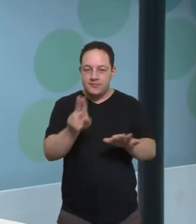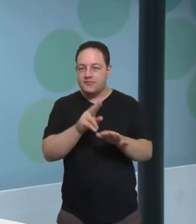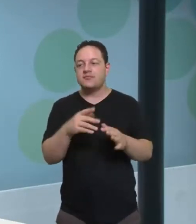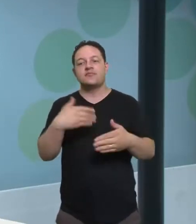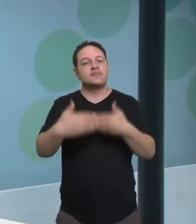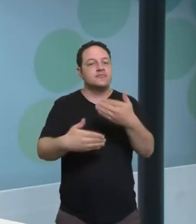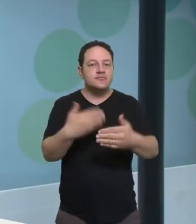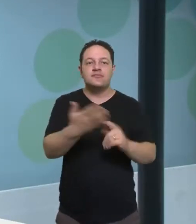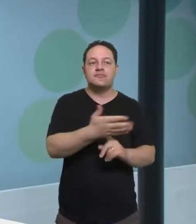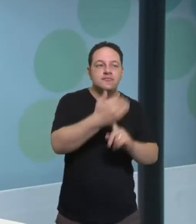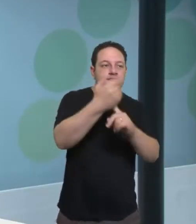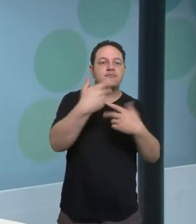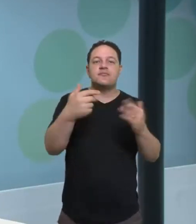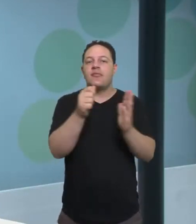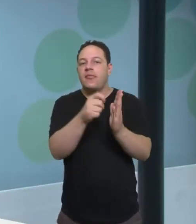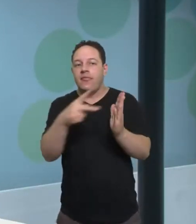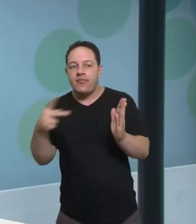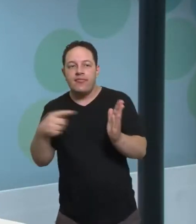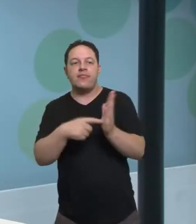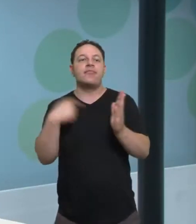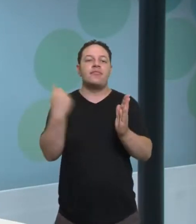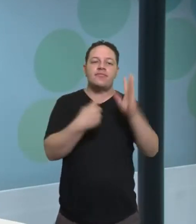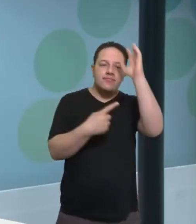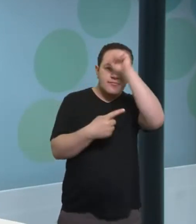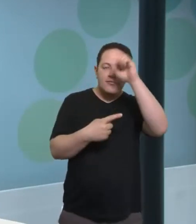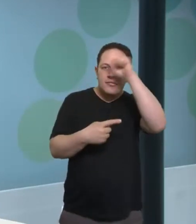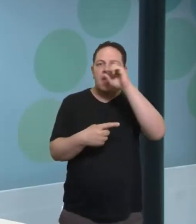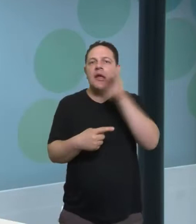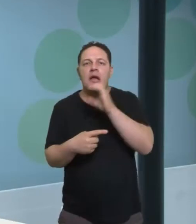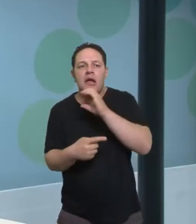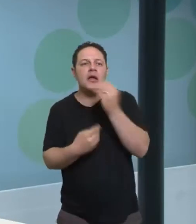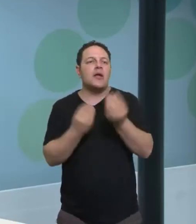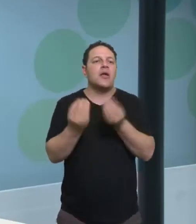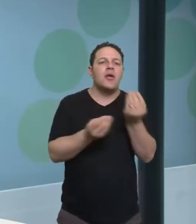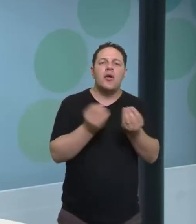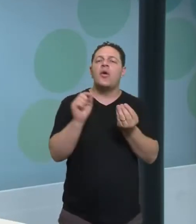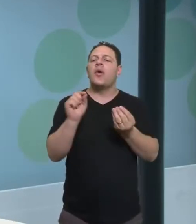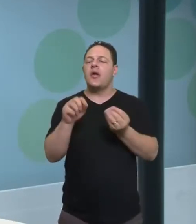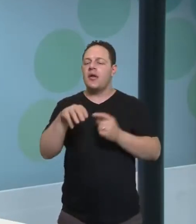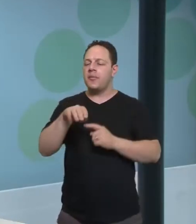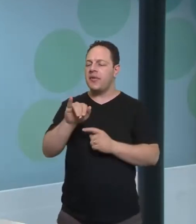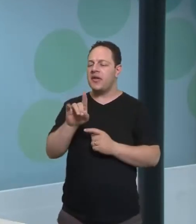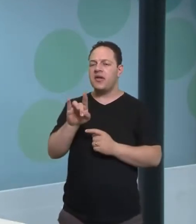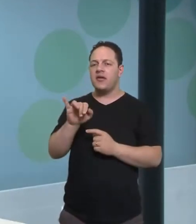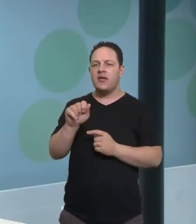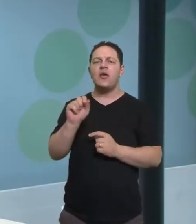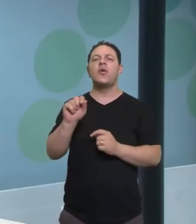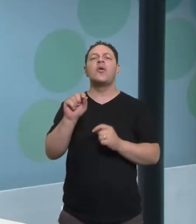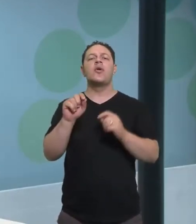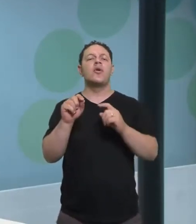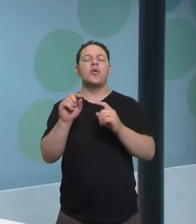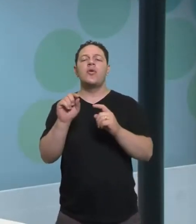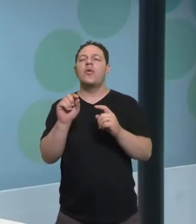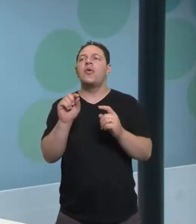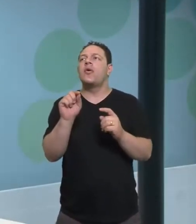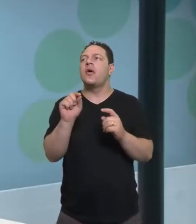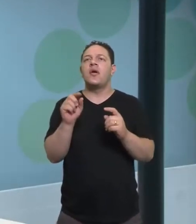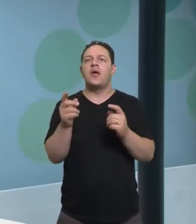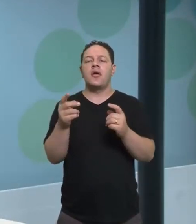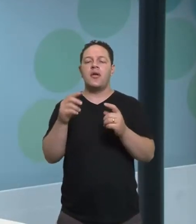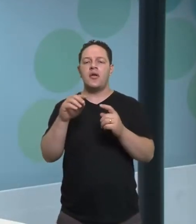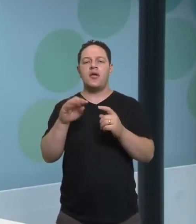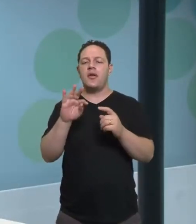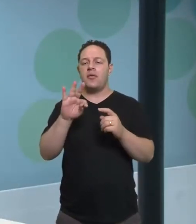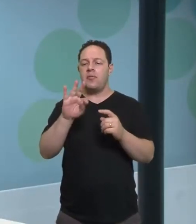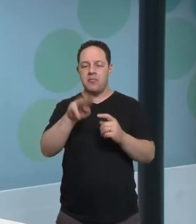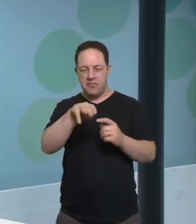de tecnologia algum tipo de aplicativo E aprendemos rapidamente o que que é mentira o que que é som Que quietinho Easy o que quer o